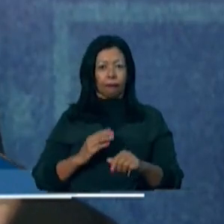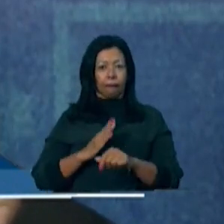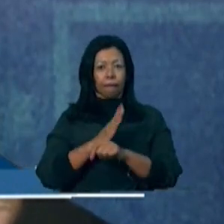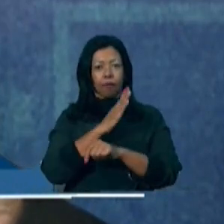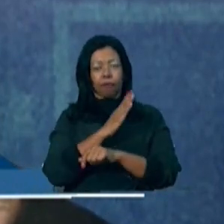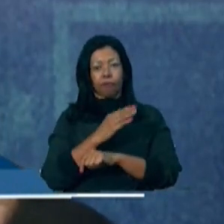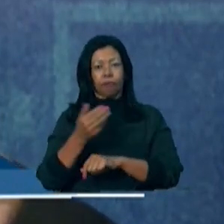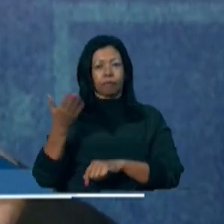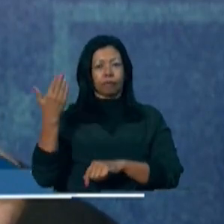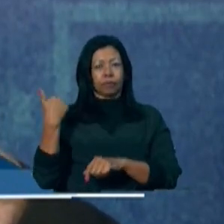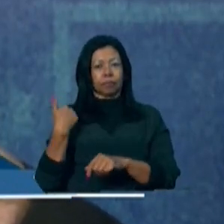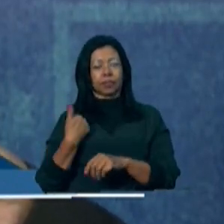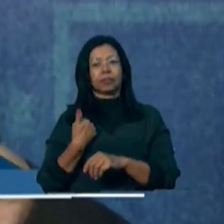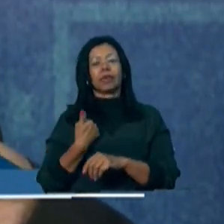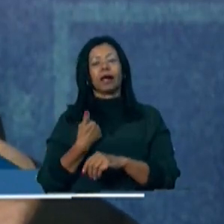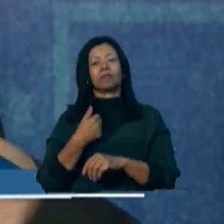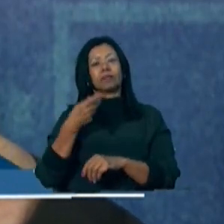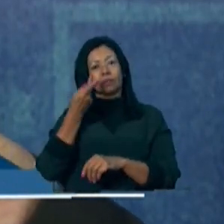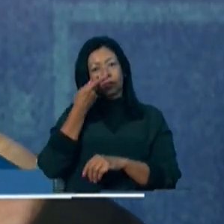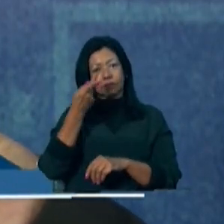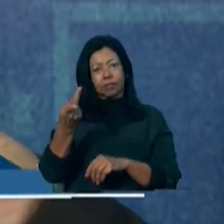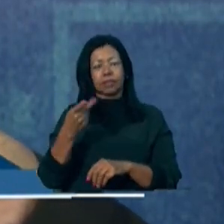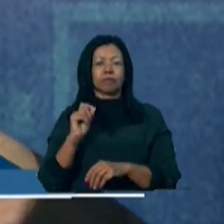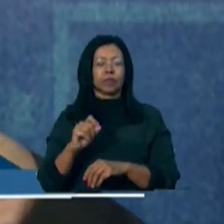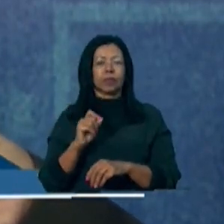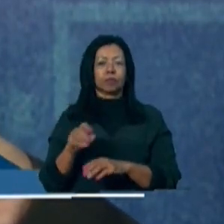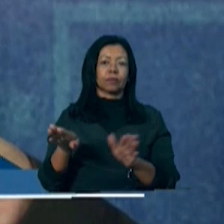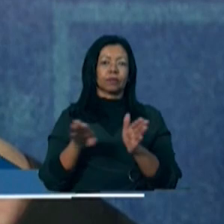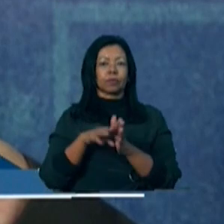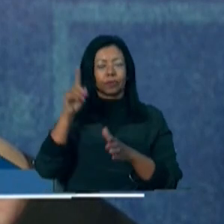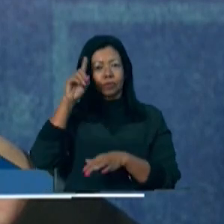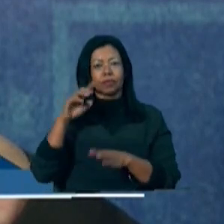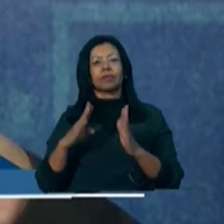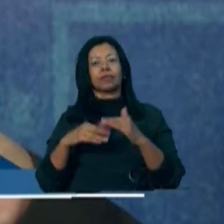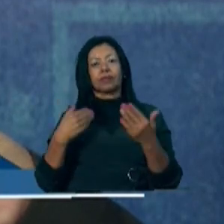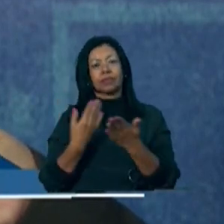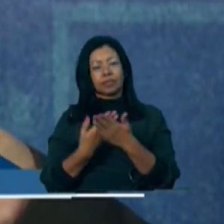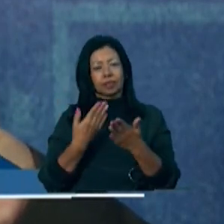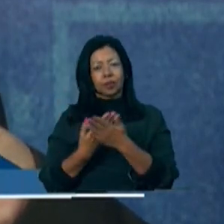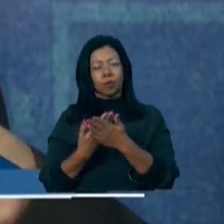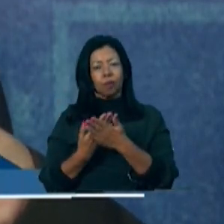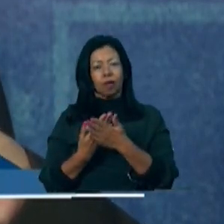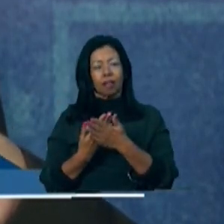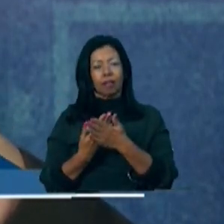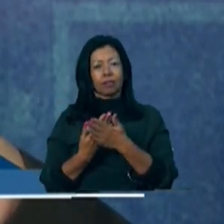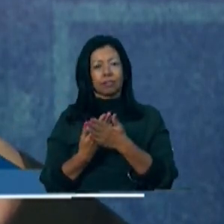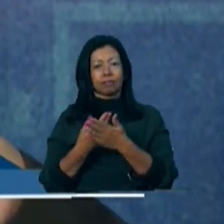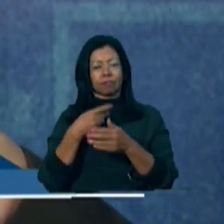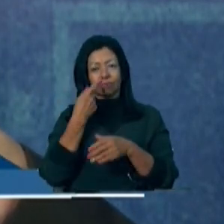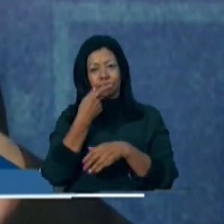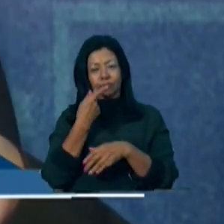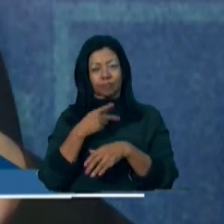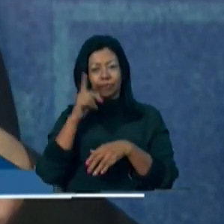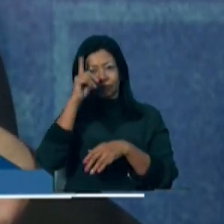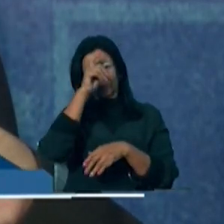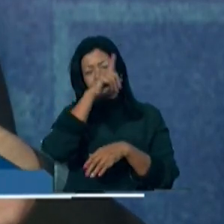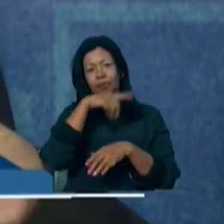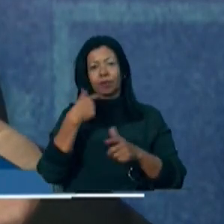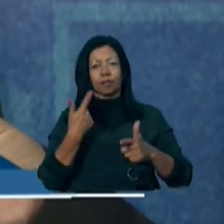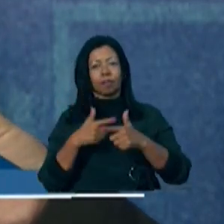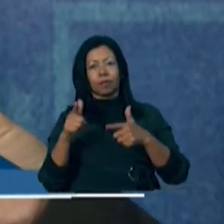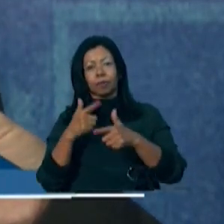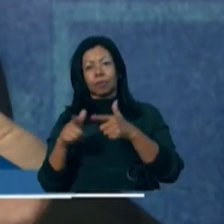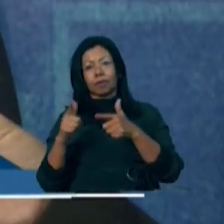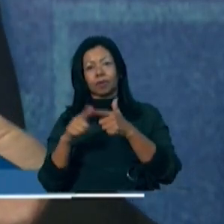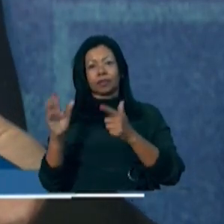e das visitas que fazemos de forma cotidiana nas escolas são realizados vários relatos da dificuldades e problemas estruturais